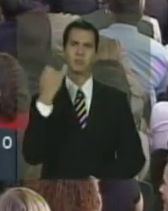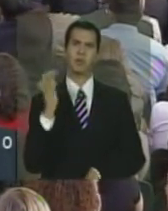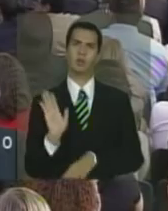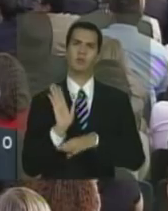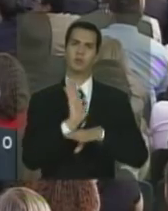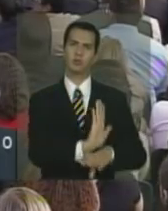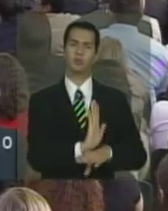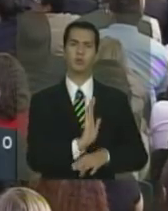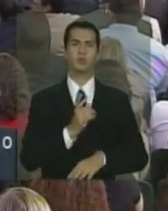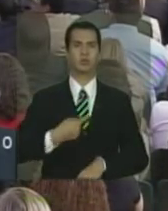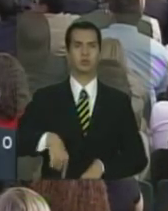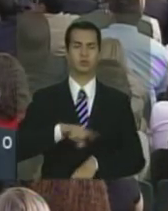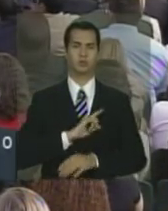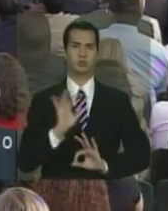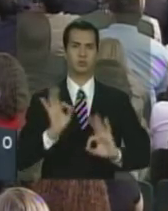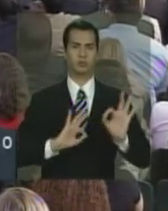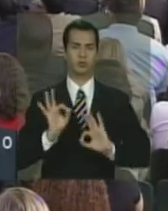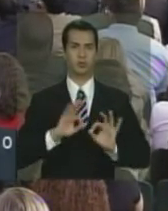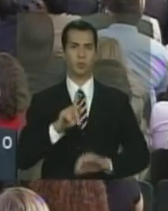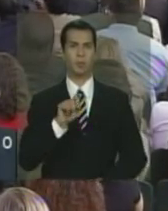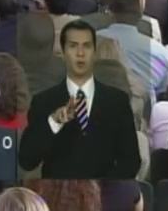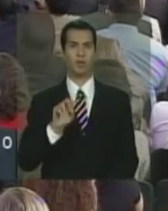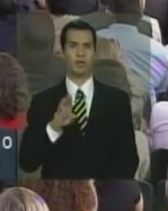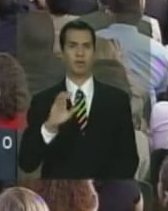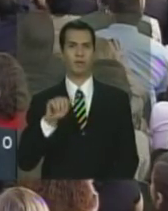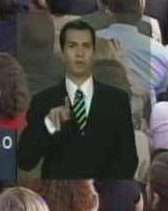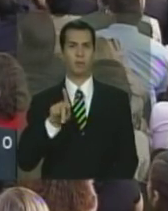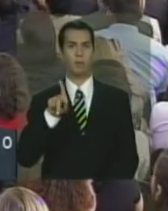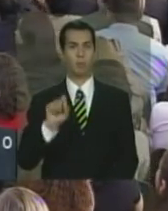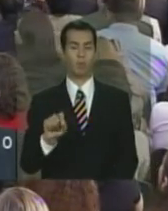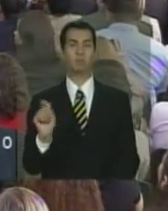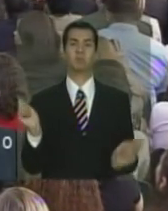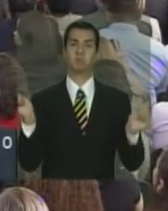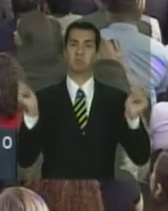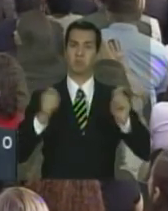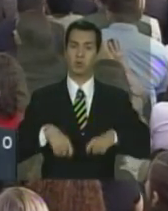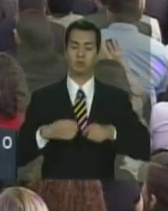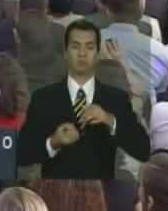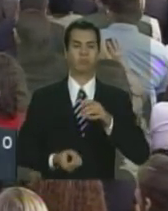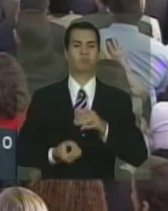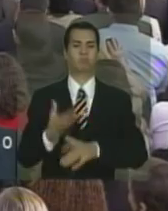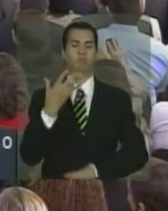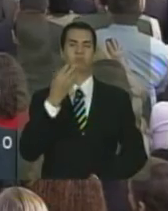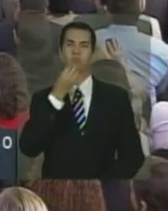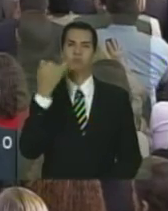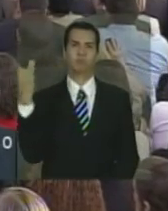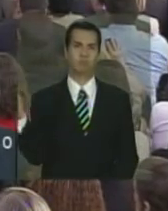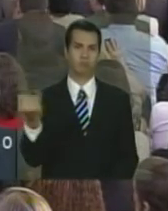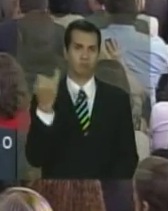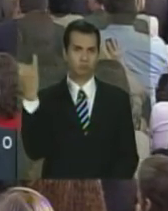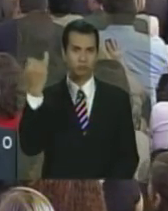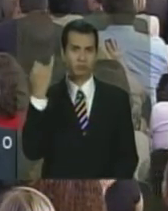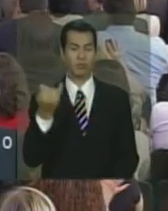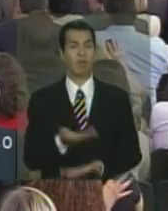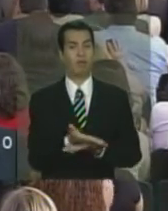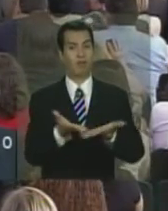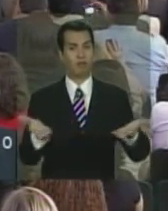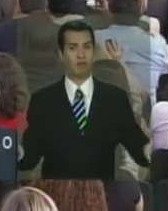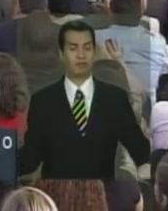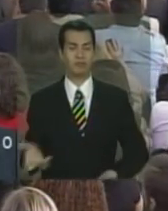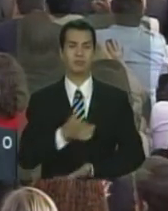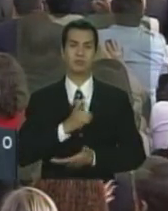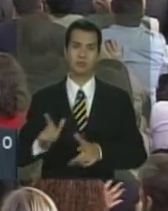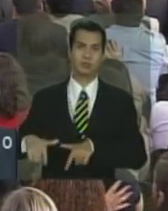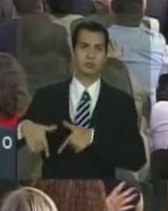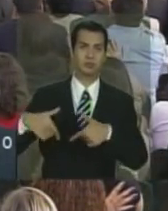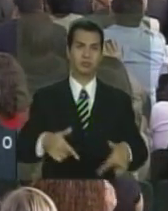contribuíram para que o programa Pronacampo virasse uma realidade, se tornasse algo que é esse desafio que, a